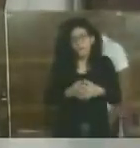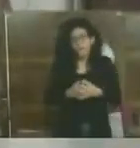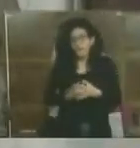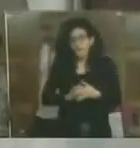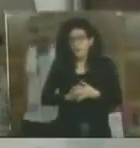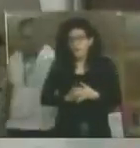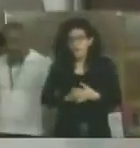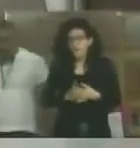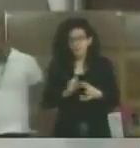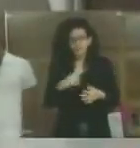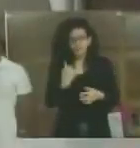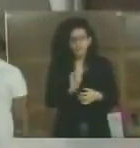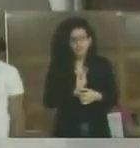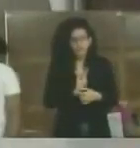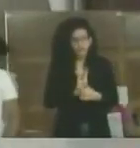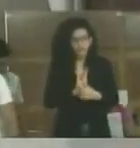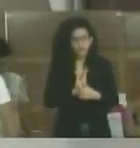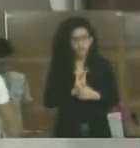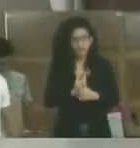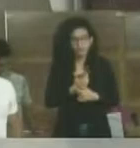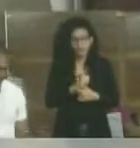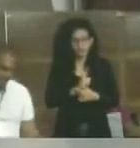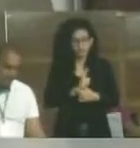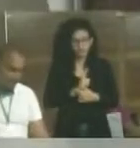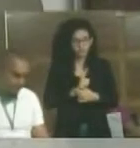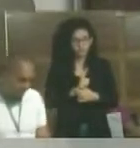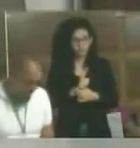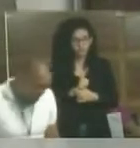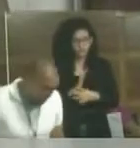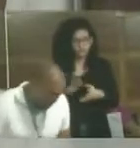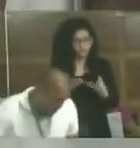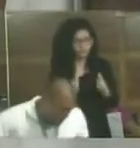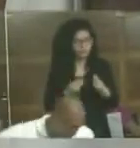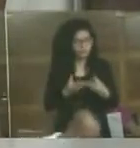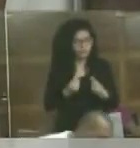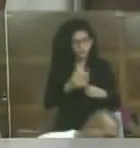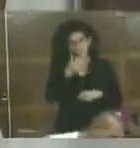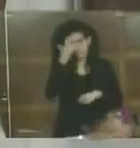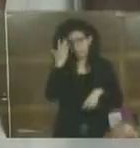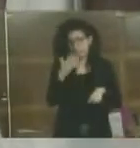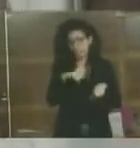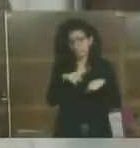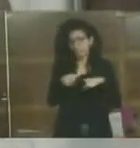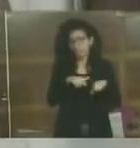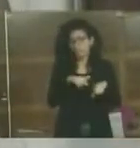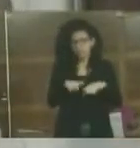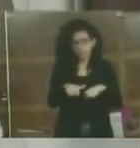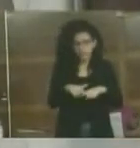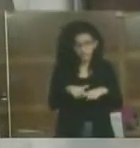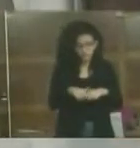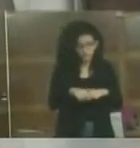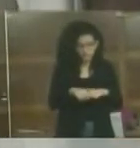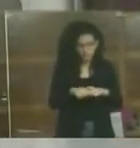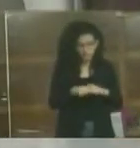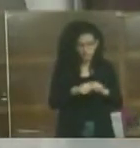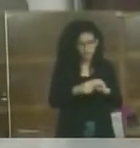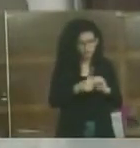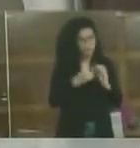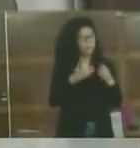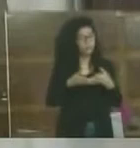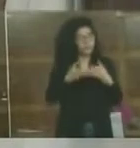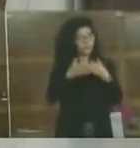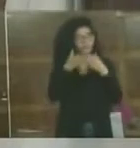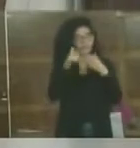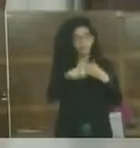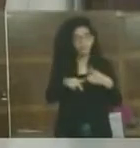Então, nós desta casa, que temos aqui bastante metalúrgica em Angra dos Reis, que é o berço do setor naval aqui nessa região da